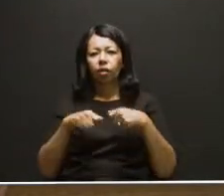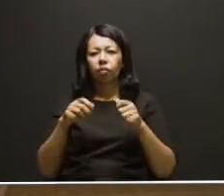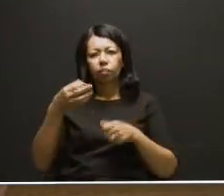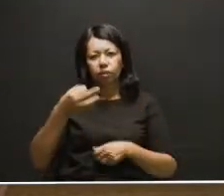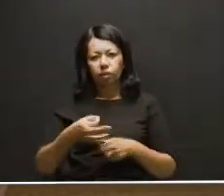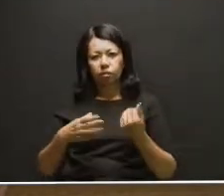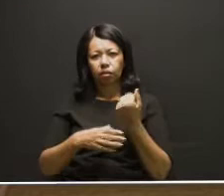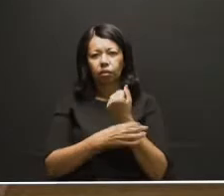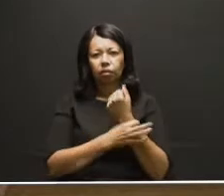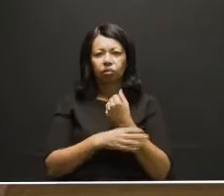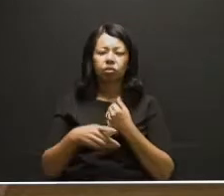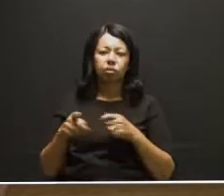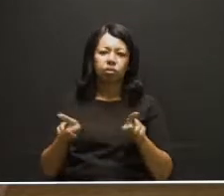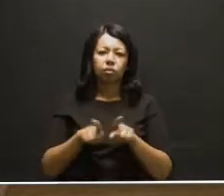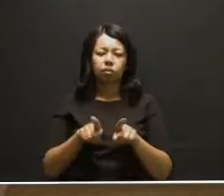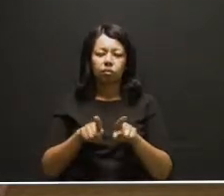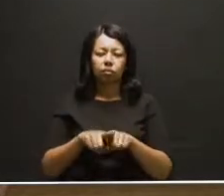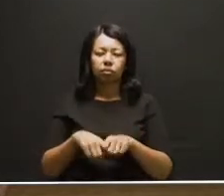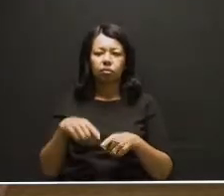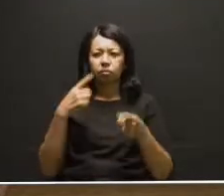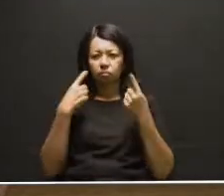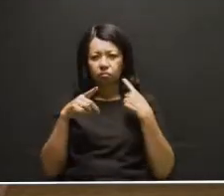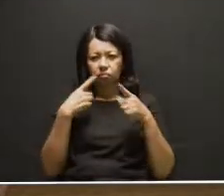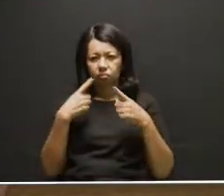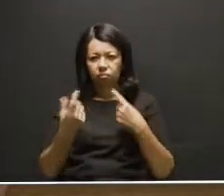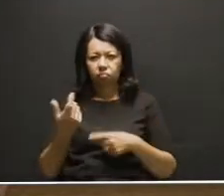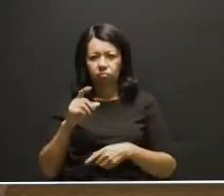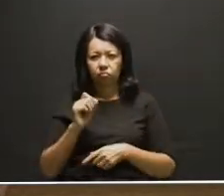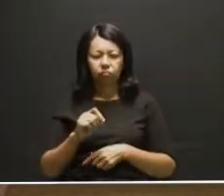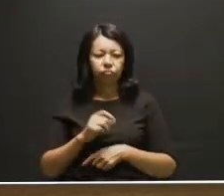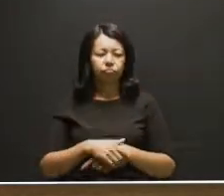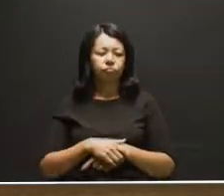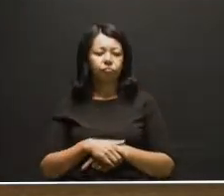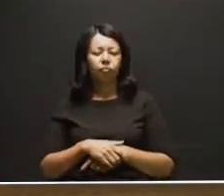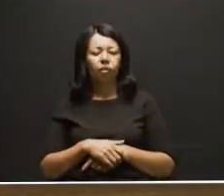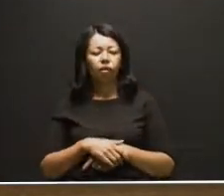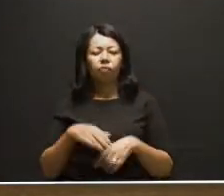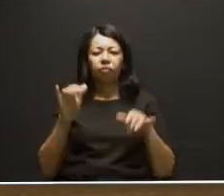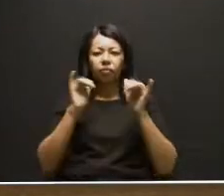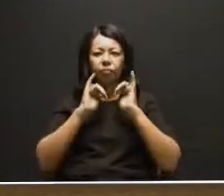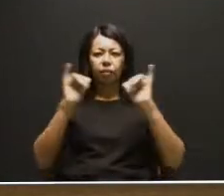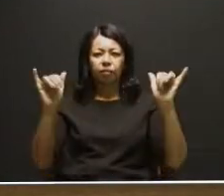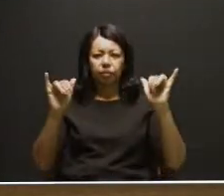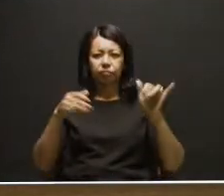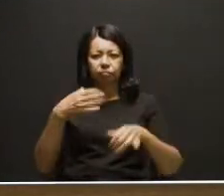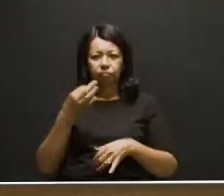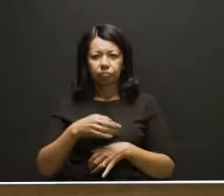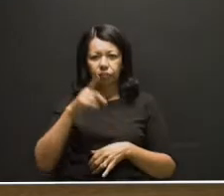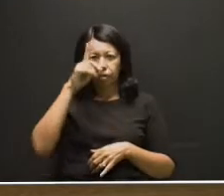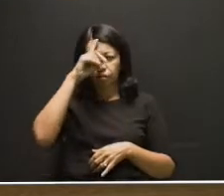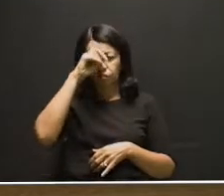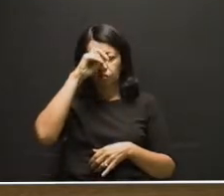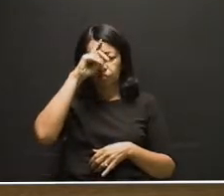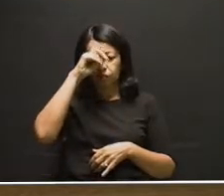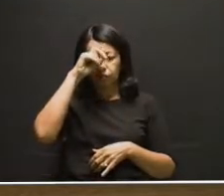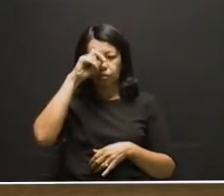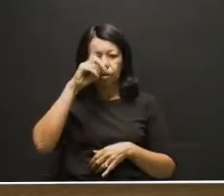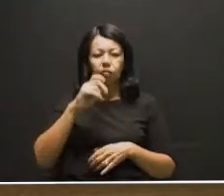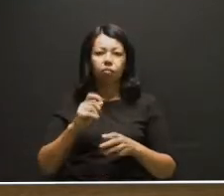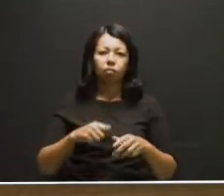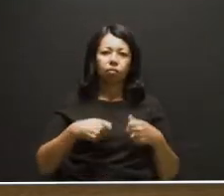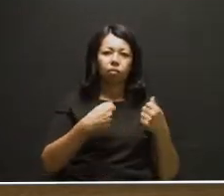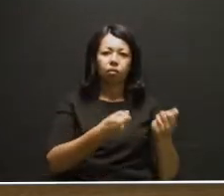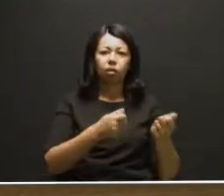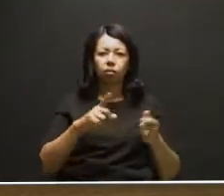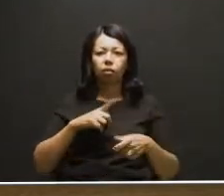nessa questão da cobrança a cobrança de informações é óbvio hospital dando você